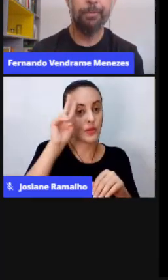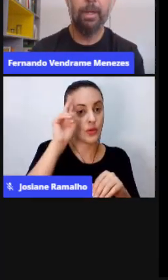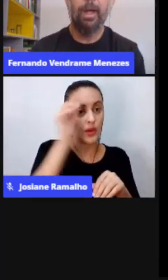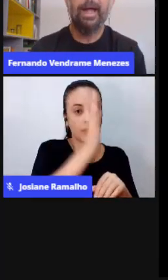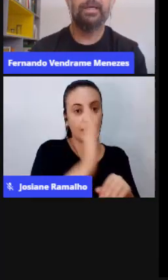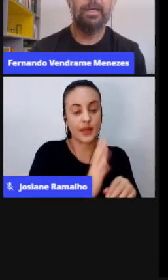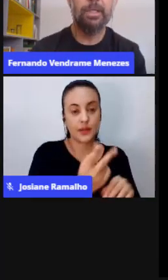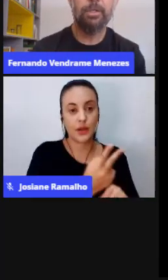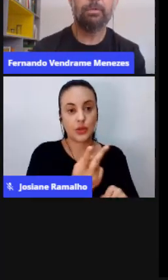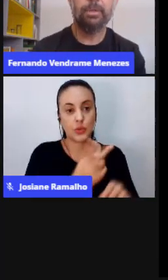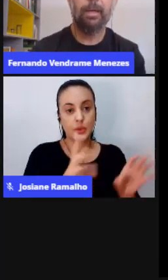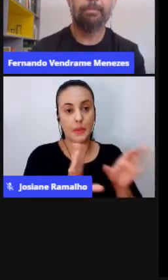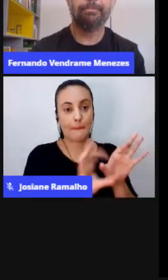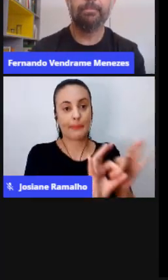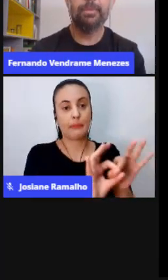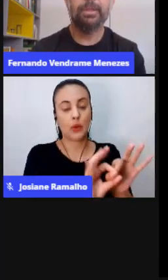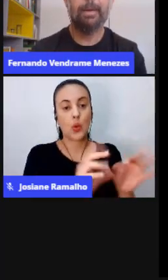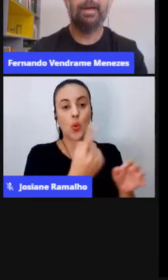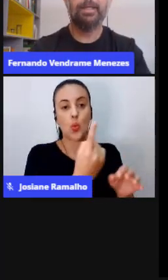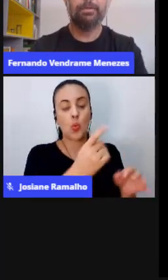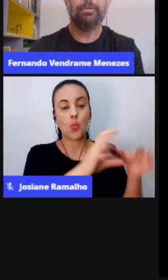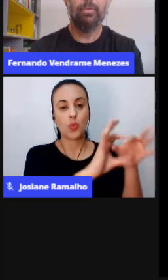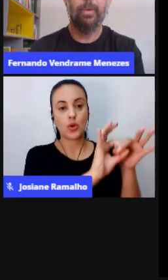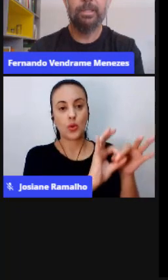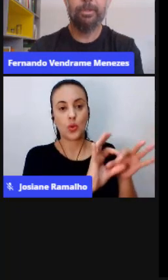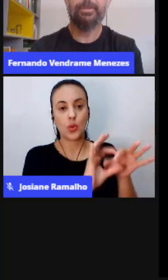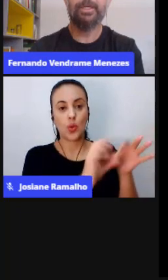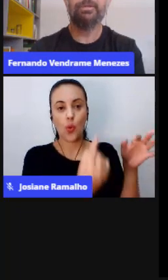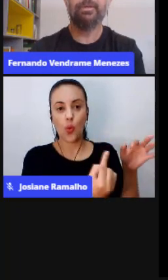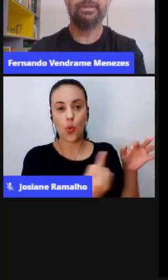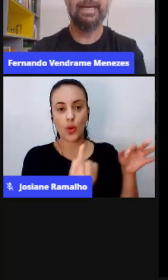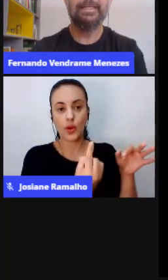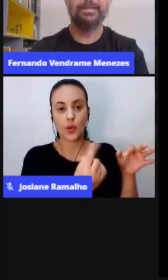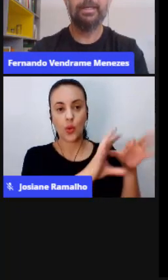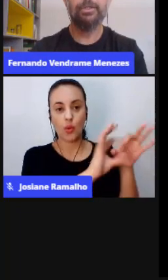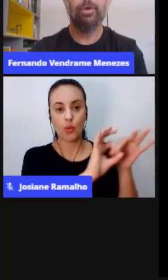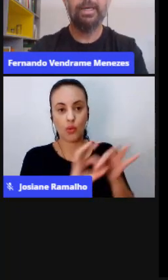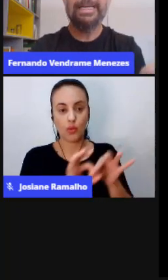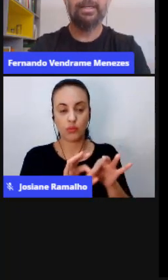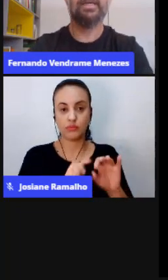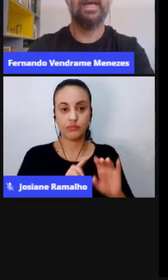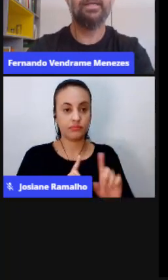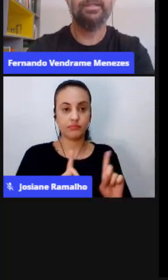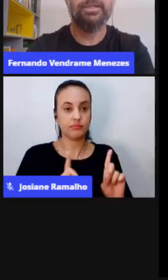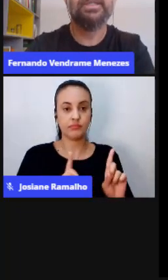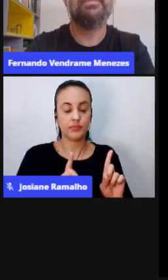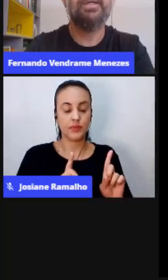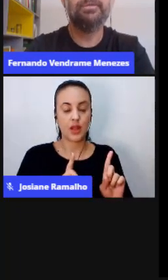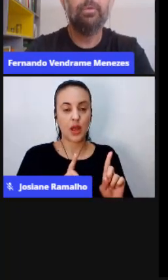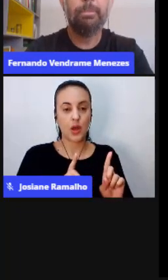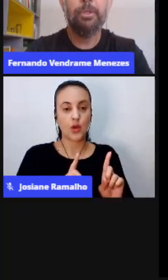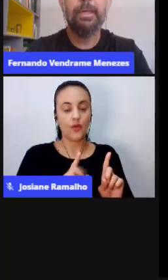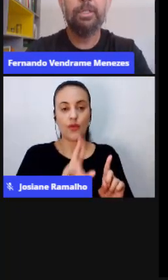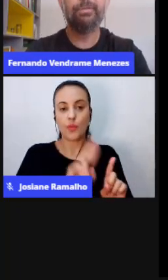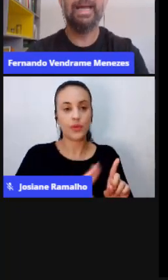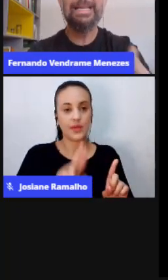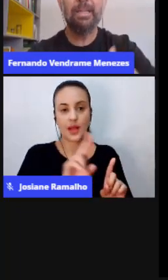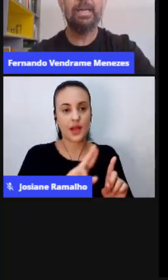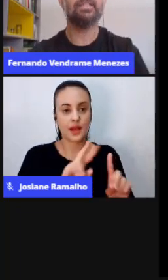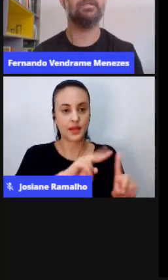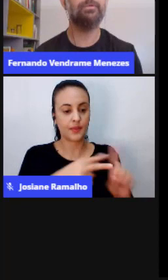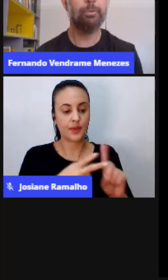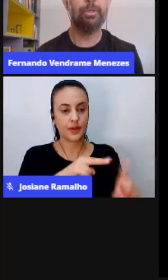único. Aqui a gente não está trabalhando com essa perspectiva da história integrada, a gente está trabalhando com a perspectiva